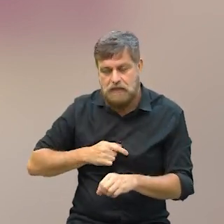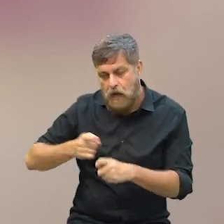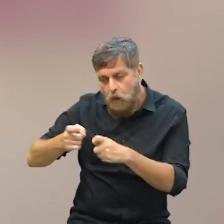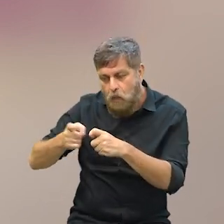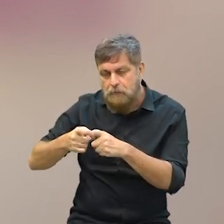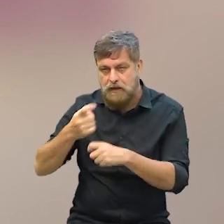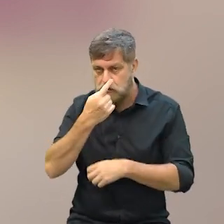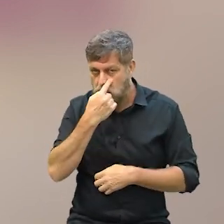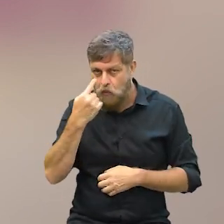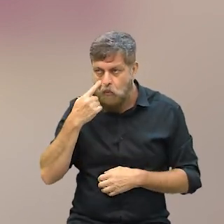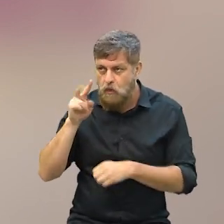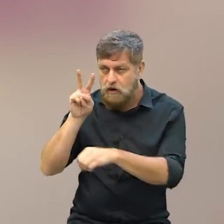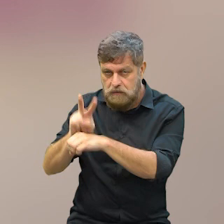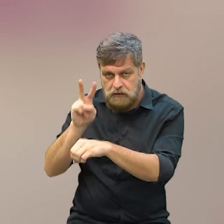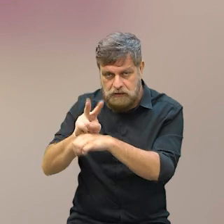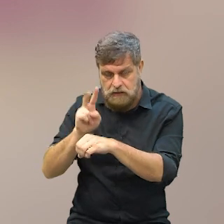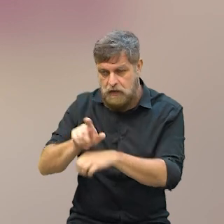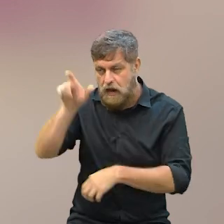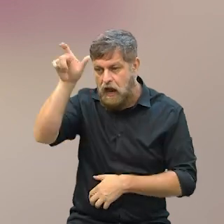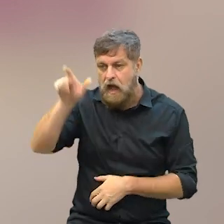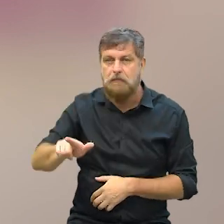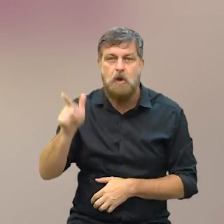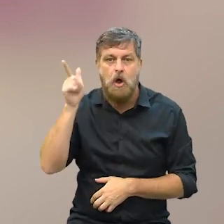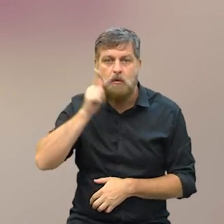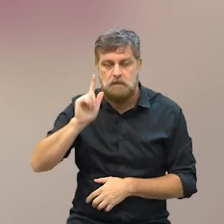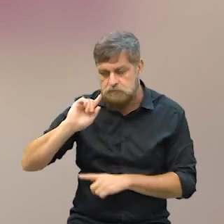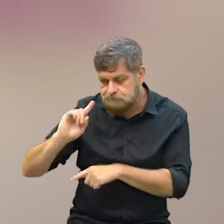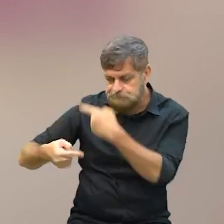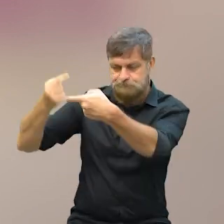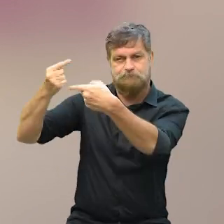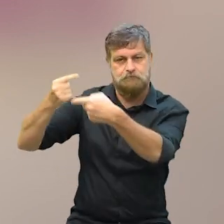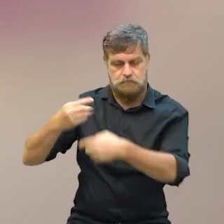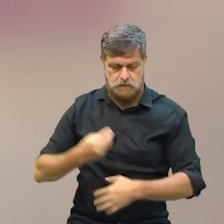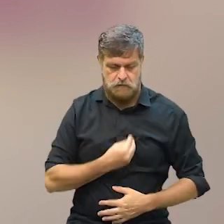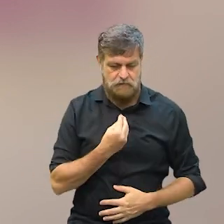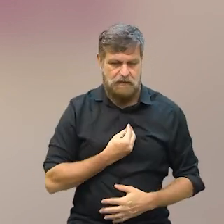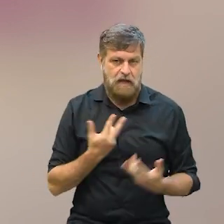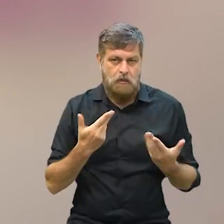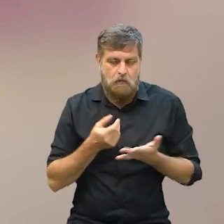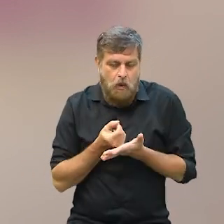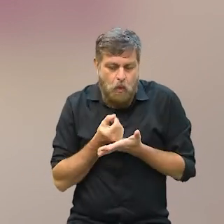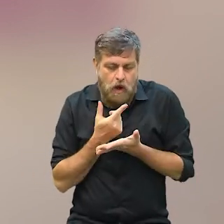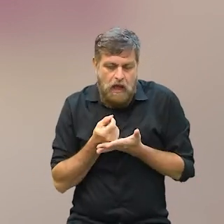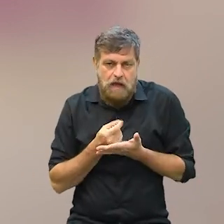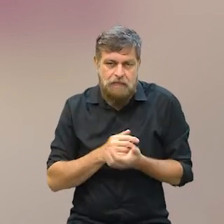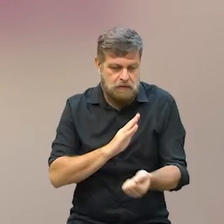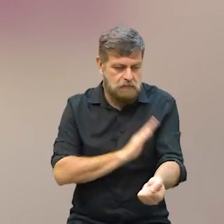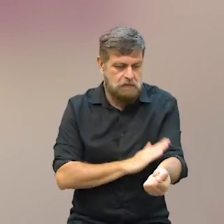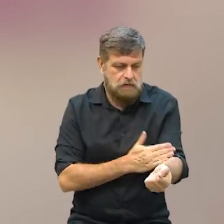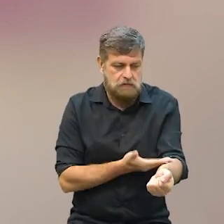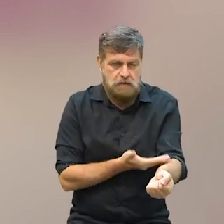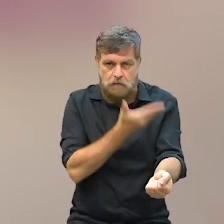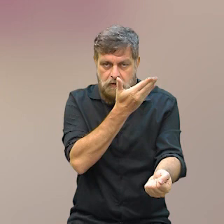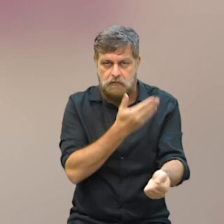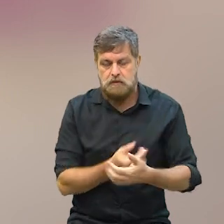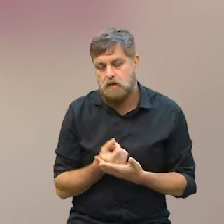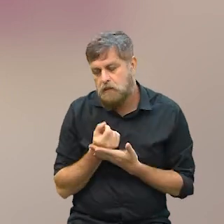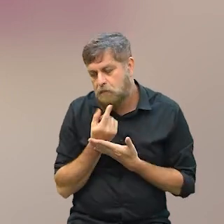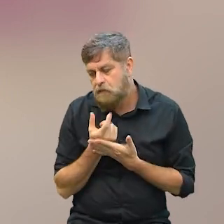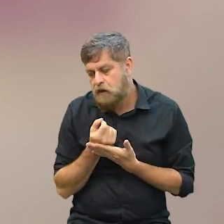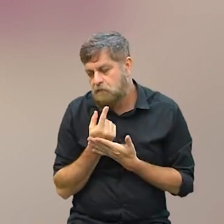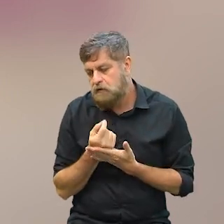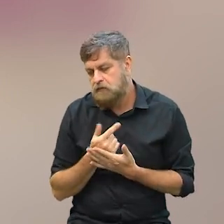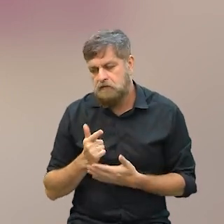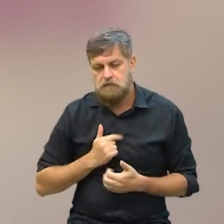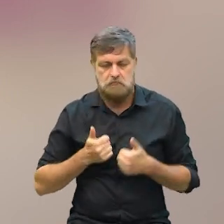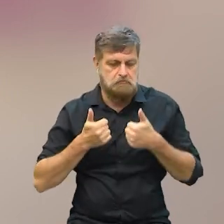consultório direitinho, consegue tratar e a pessoa fica muito bem. Seria como um remedinho que a gente fala da pressão arterial, né? Você toma o seu